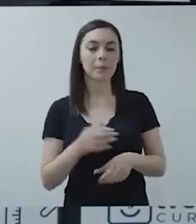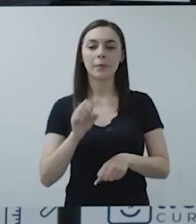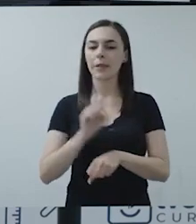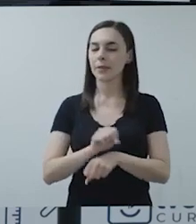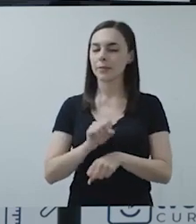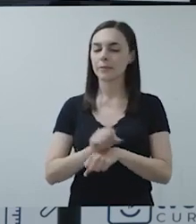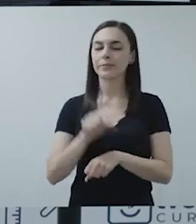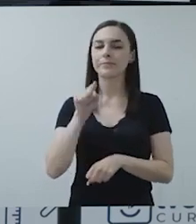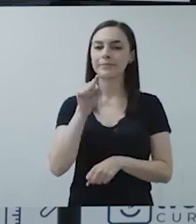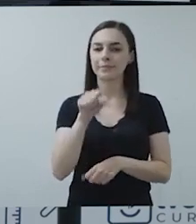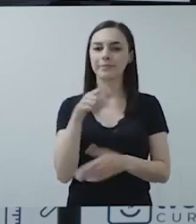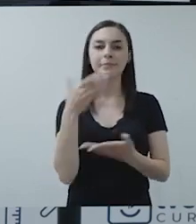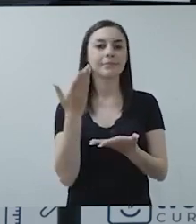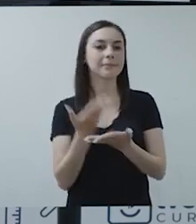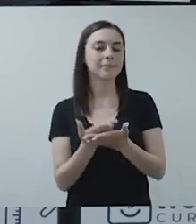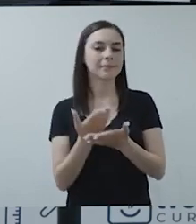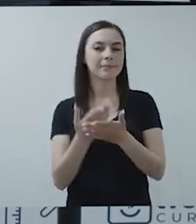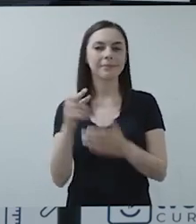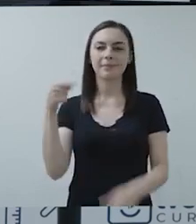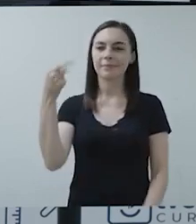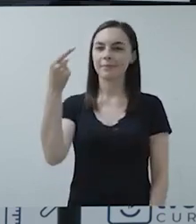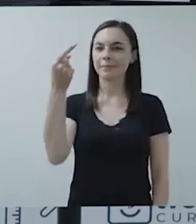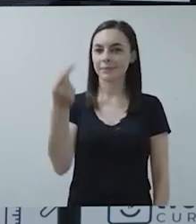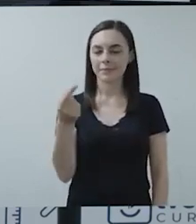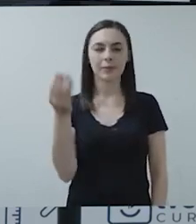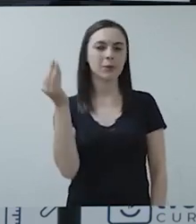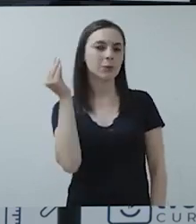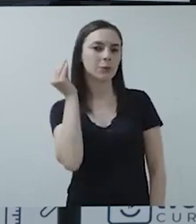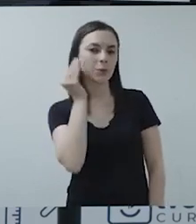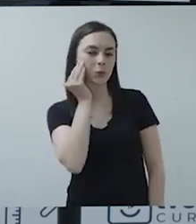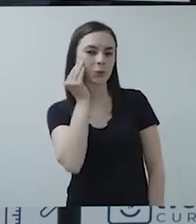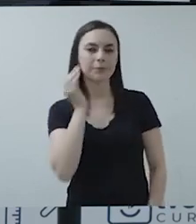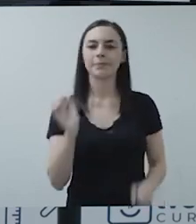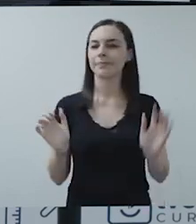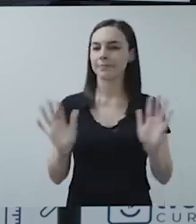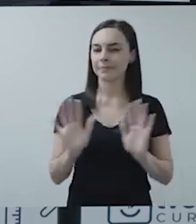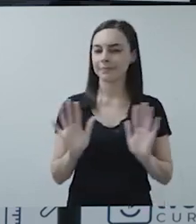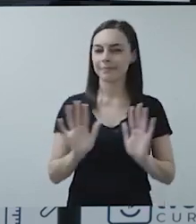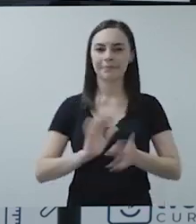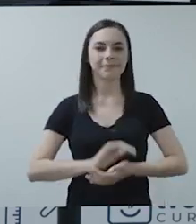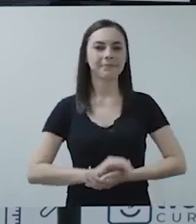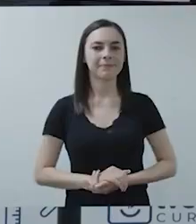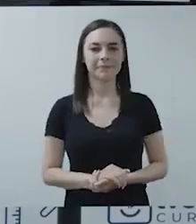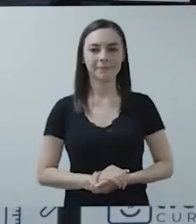aguardo vocês então na nossa próxima aula. Um beijo e até!